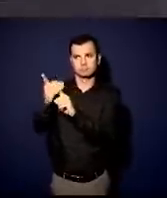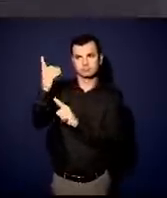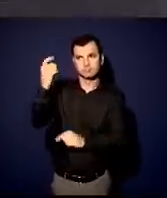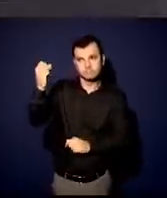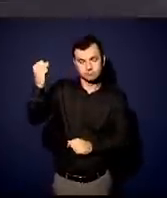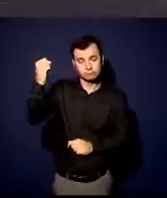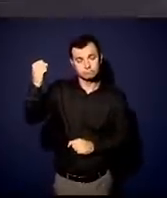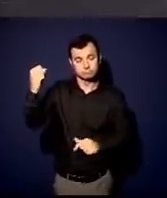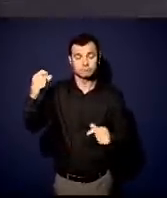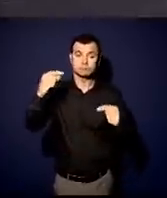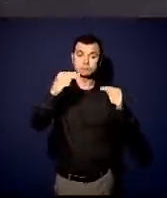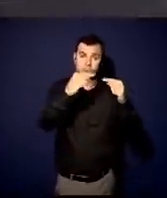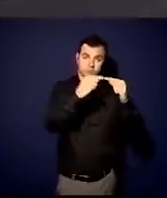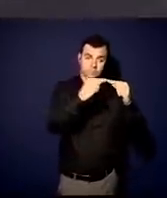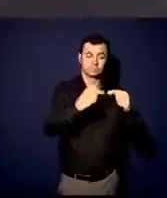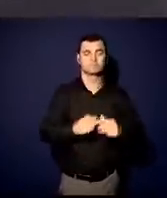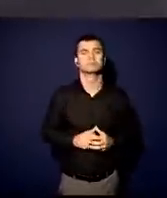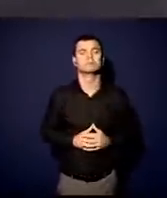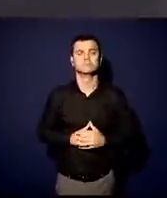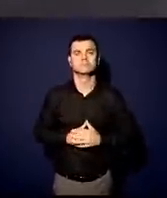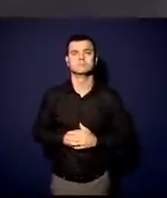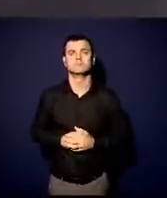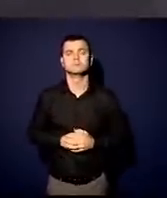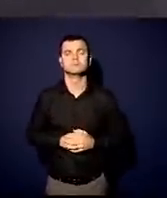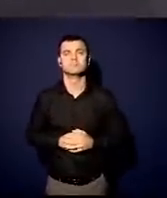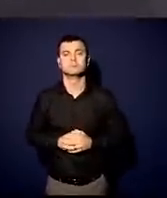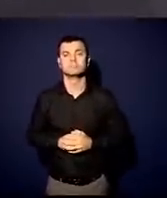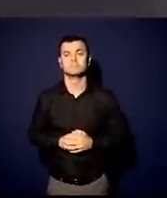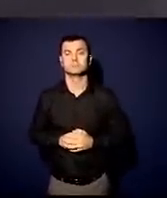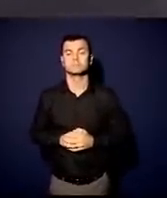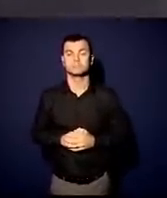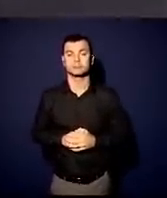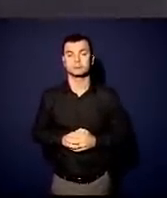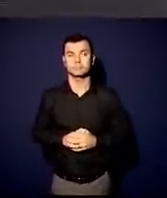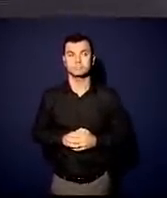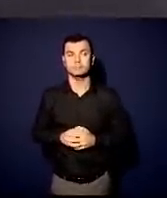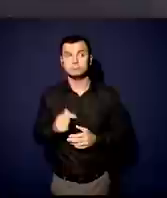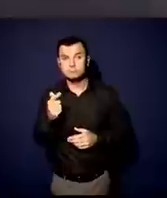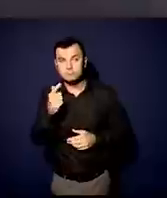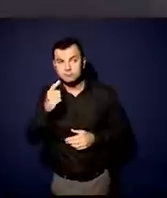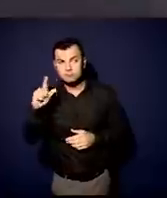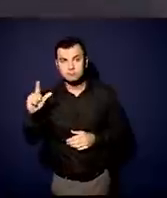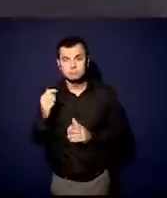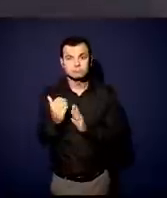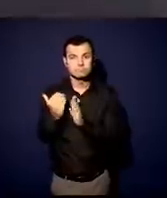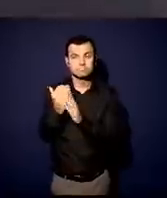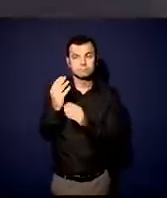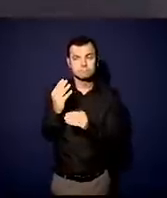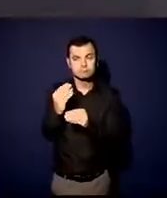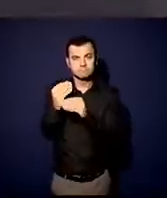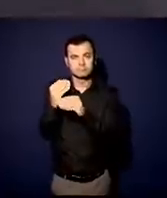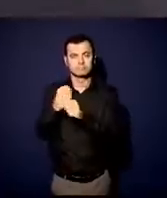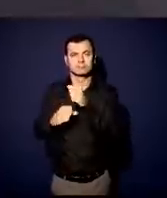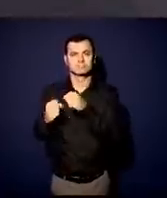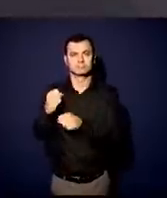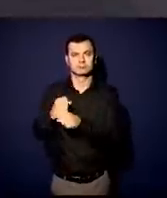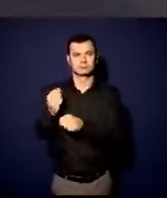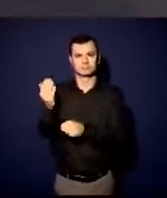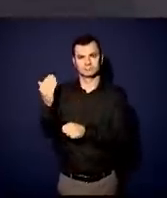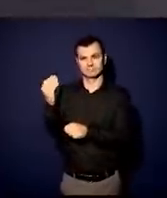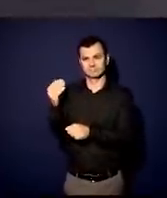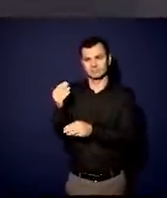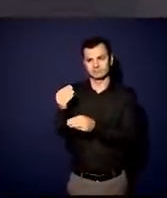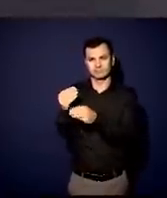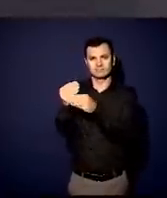todo sentido eu acho que o que a gente não vai ter é aquele componente adicional que a gente teve no ano passado Onde você tava abrindo